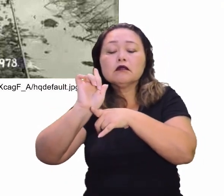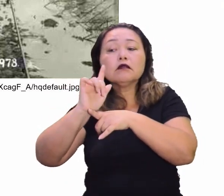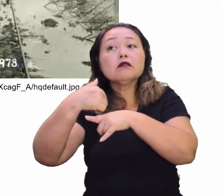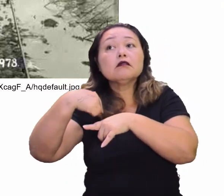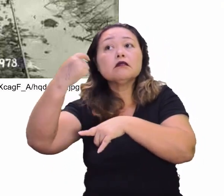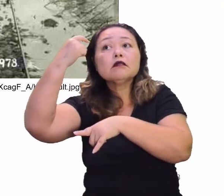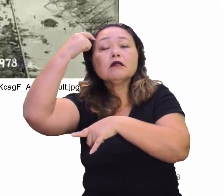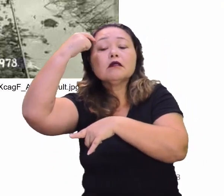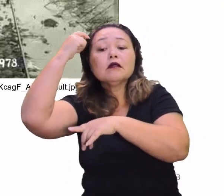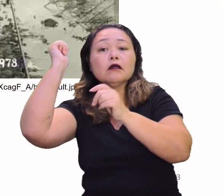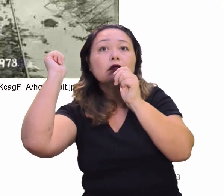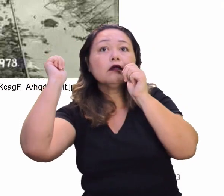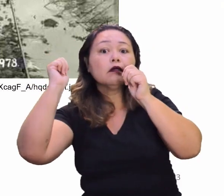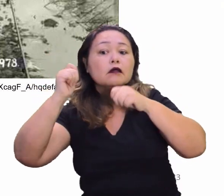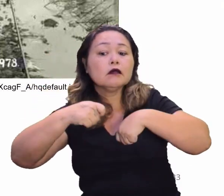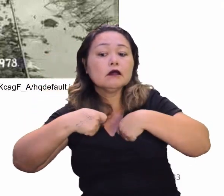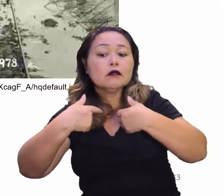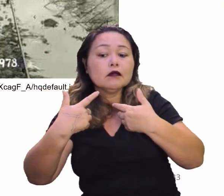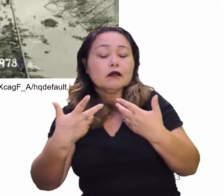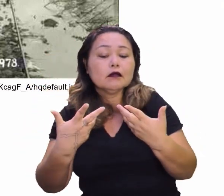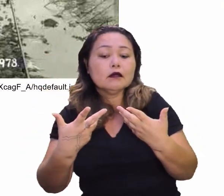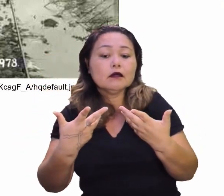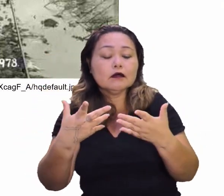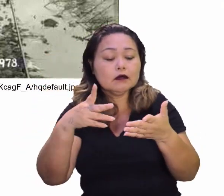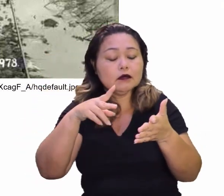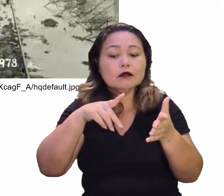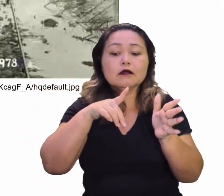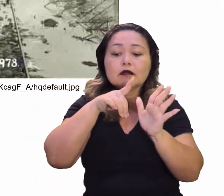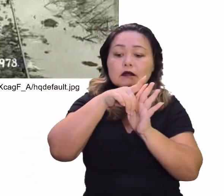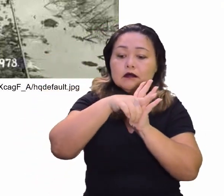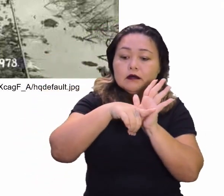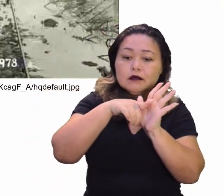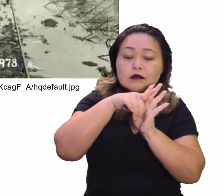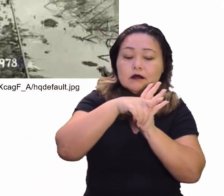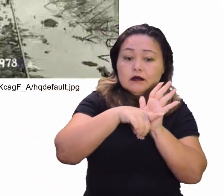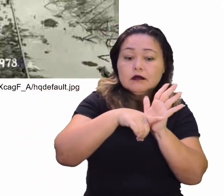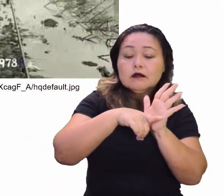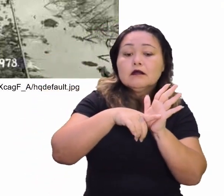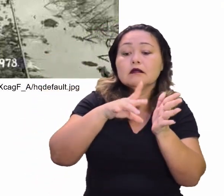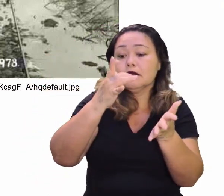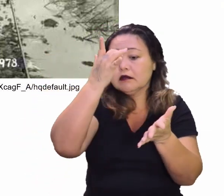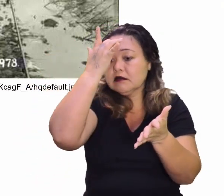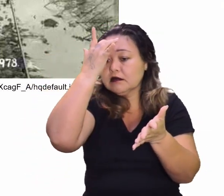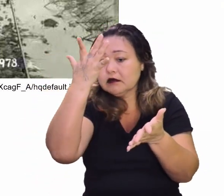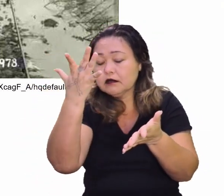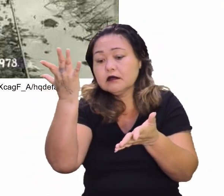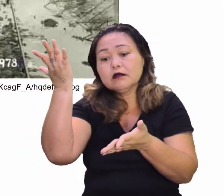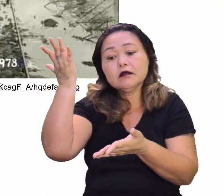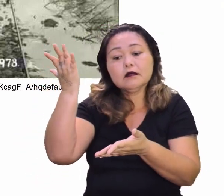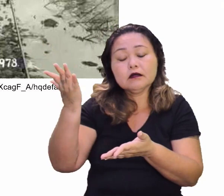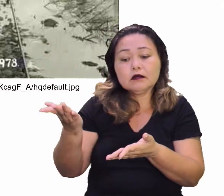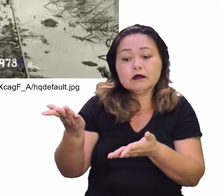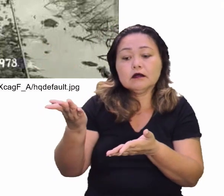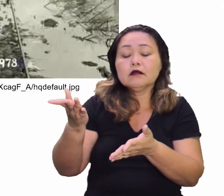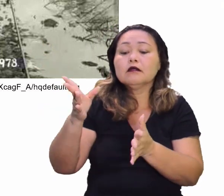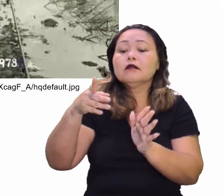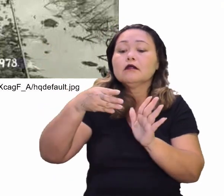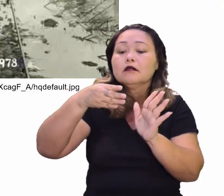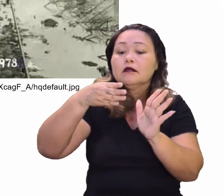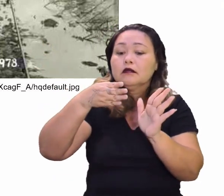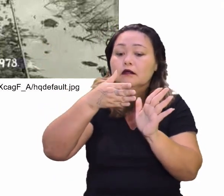que poderiam fazer uma ferrovia, que seria fácil fazer